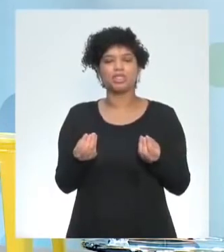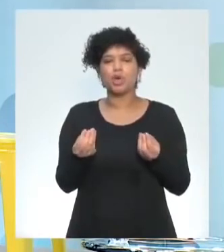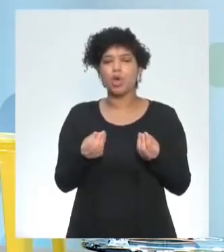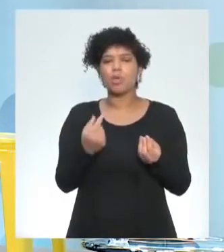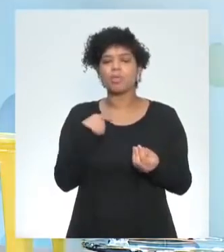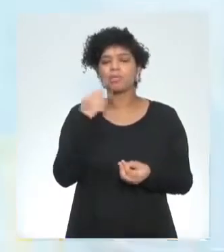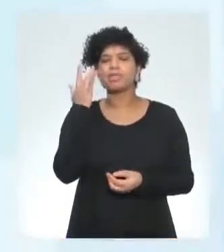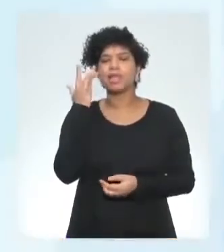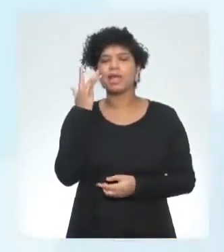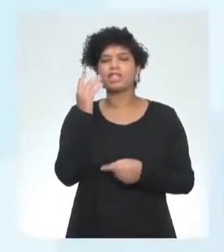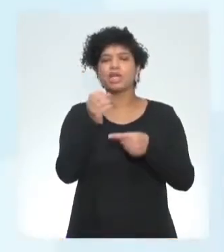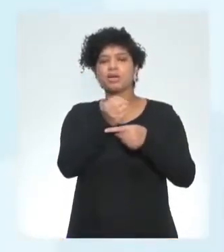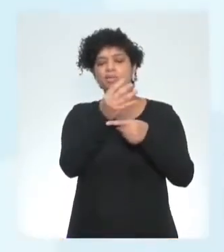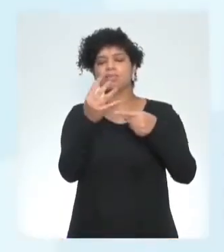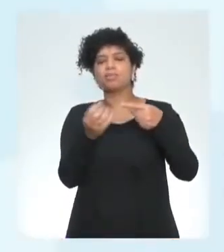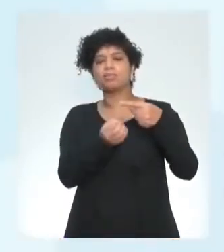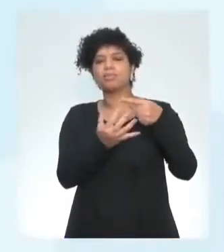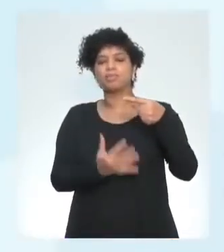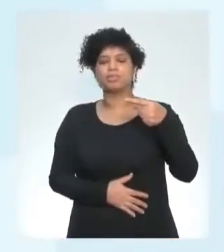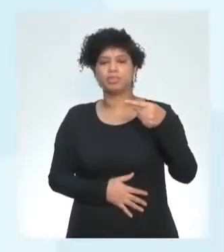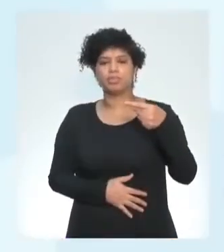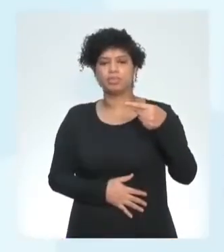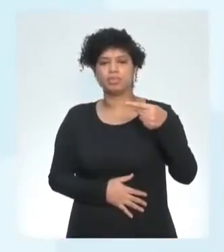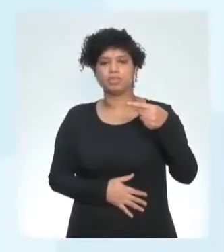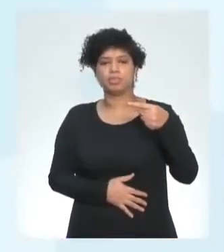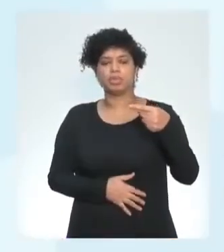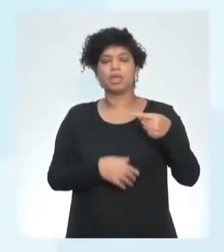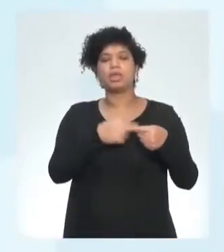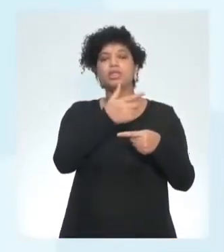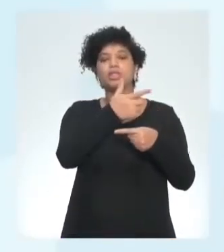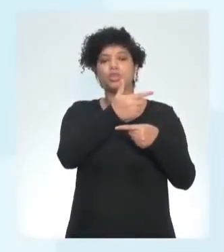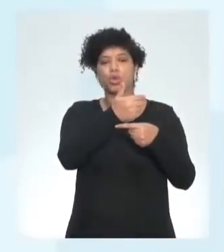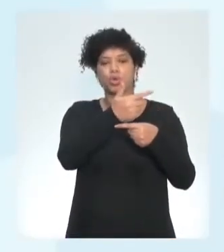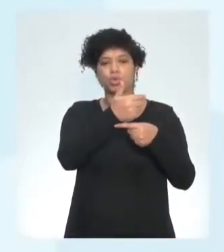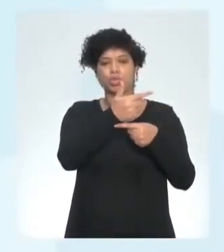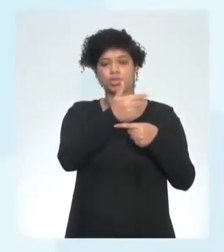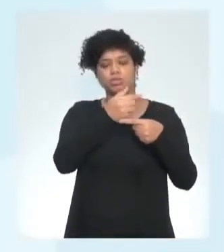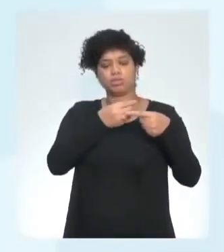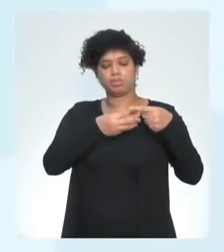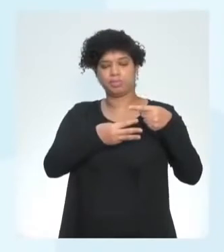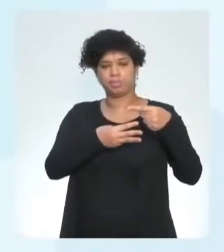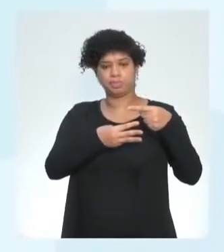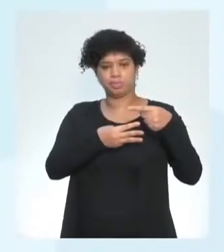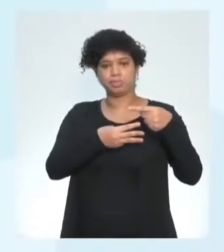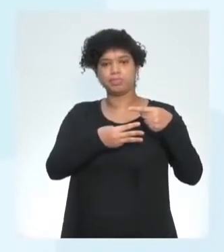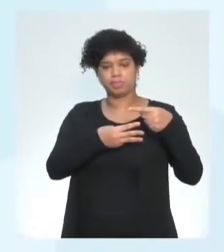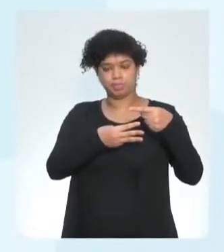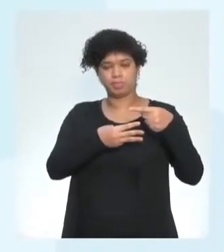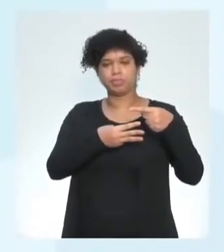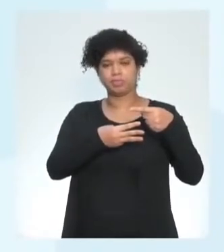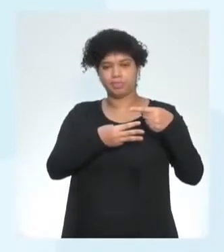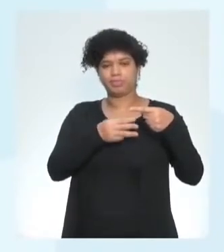razão? Vai ficar 12 sobre 3. 12 sobre 3, muito bem.